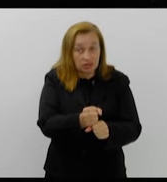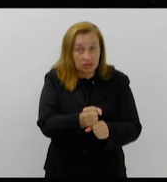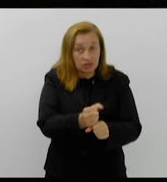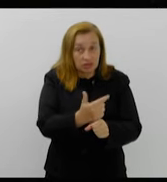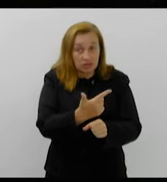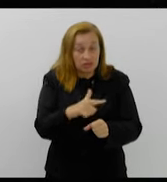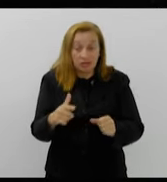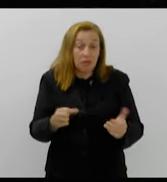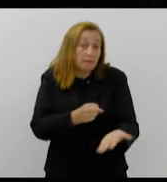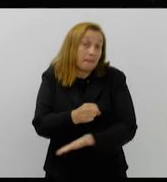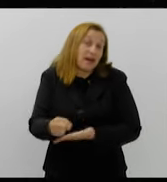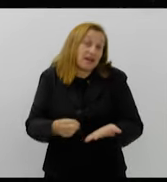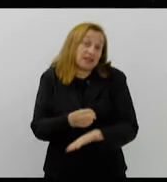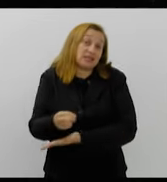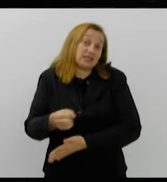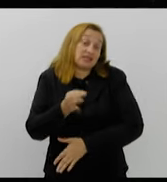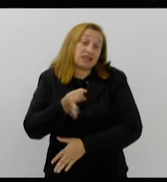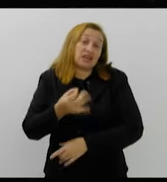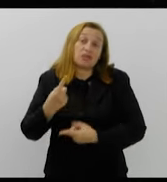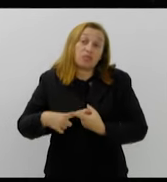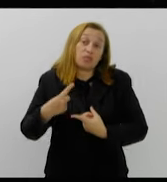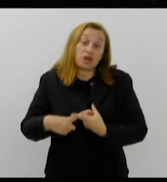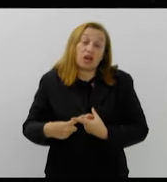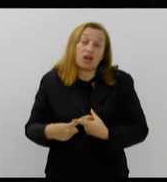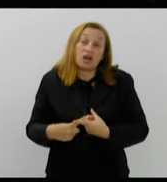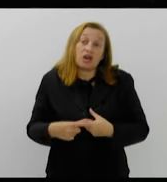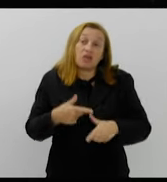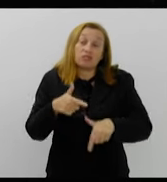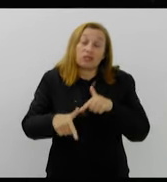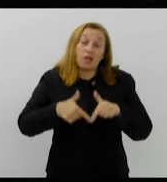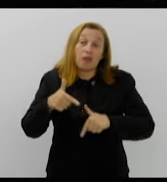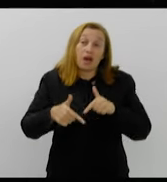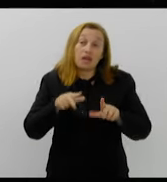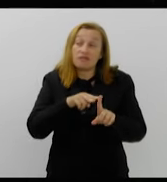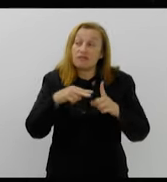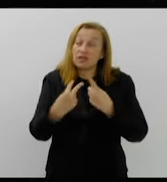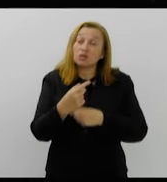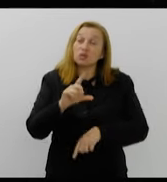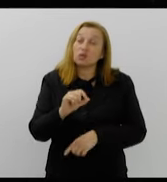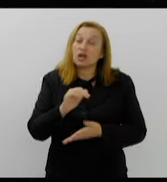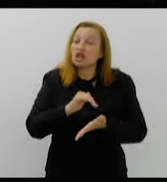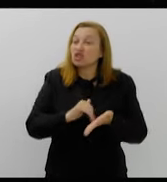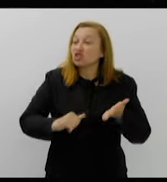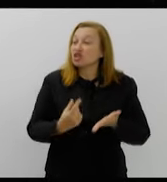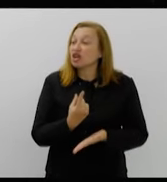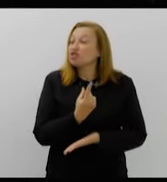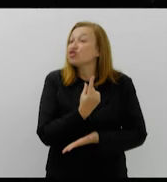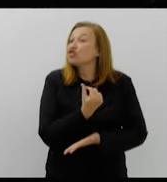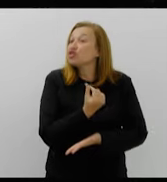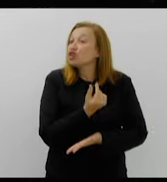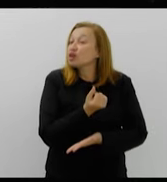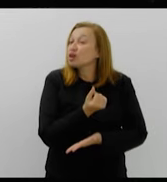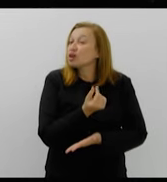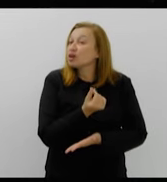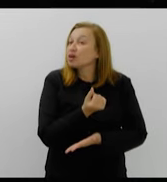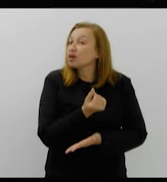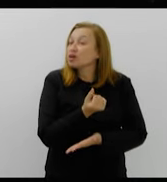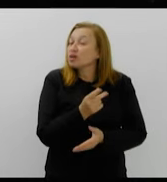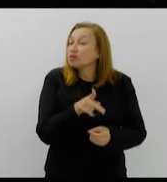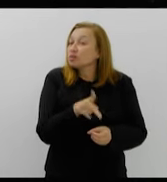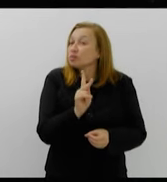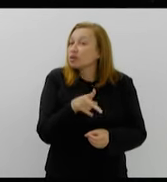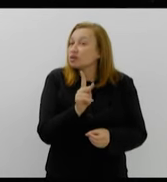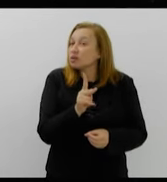legal porque é uma operação que Visa tirar dinheiro do ro